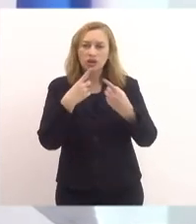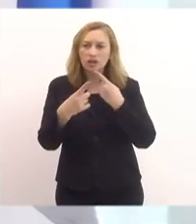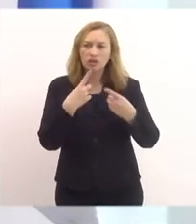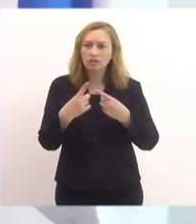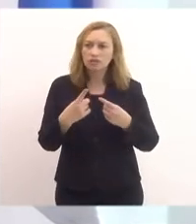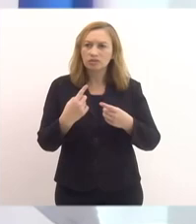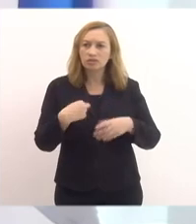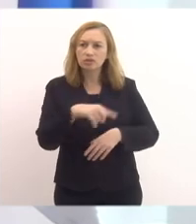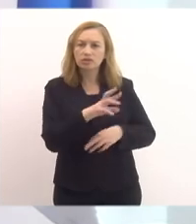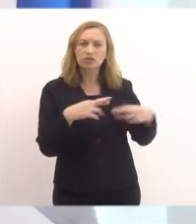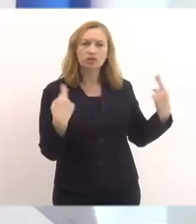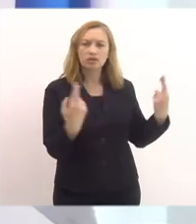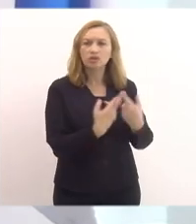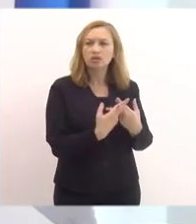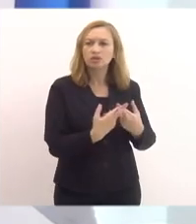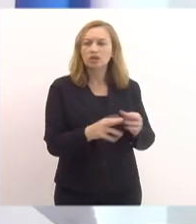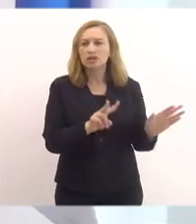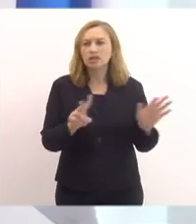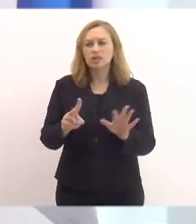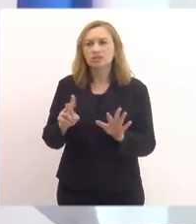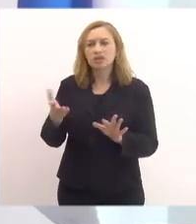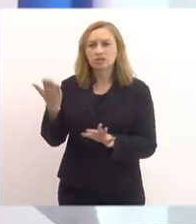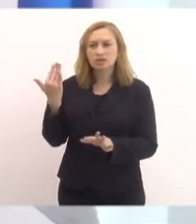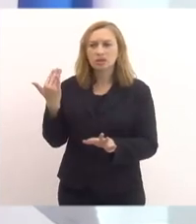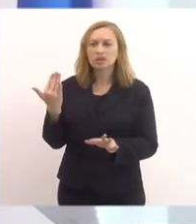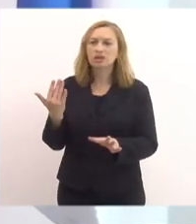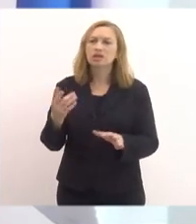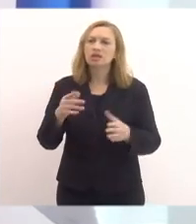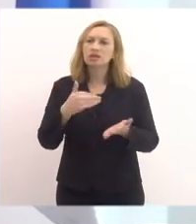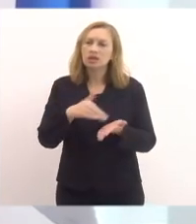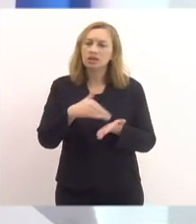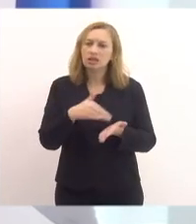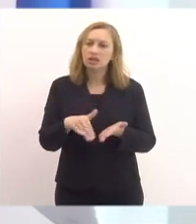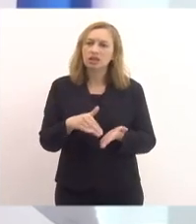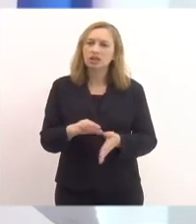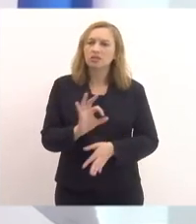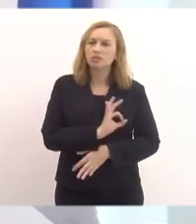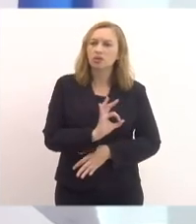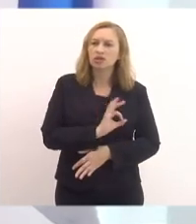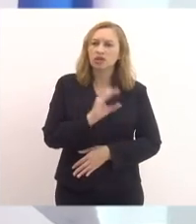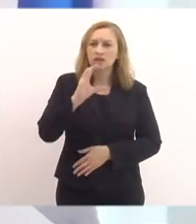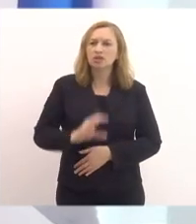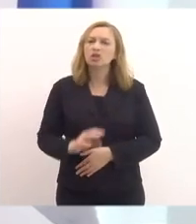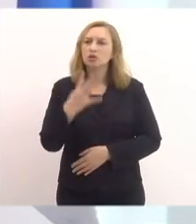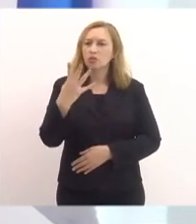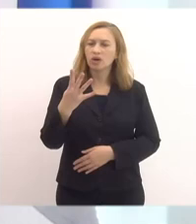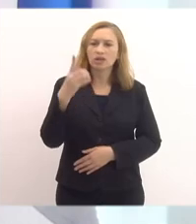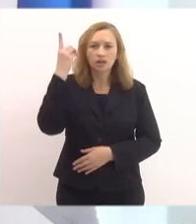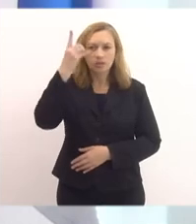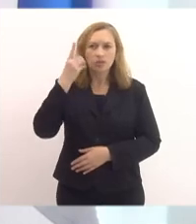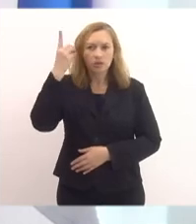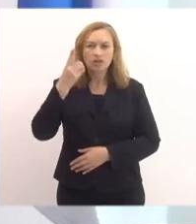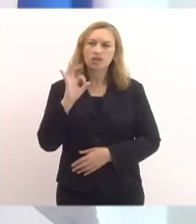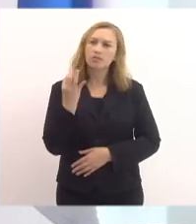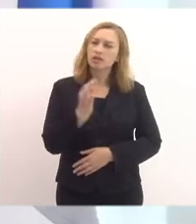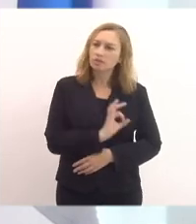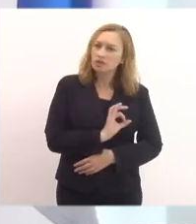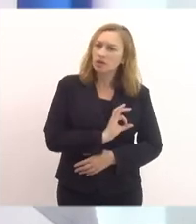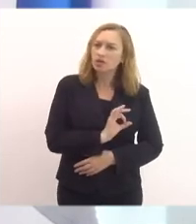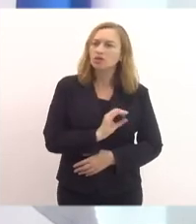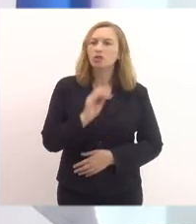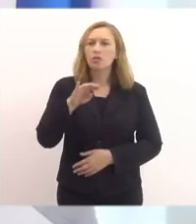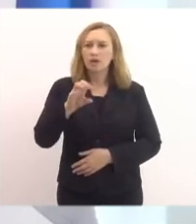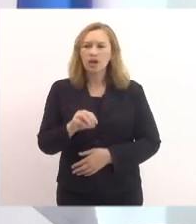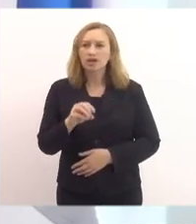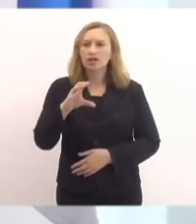numa reunião nessa semana, o secretário da Polícia Civil, os quatro deputados, a deputada Marta Rocha, Gualberto, Carlos